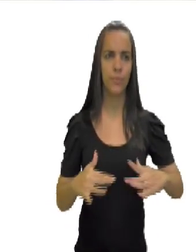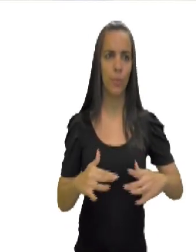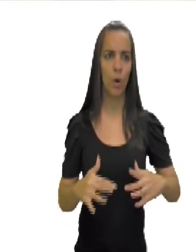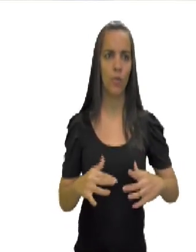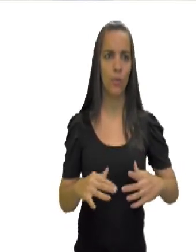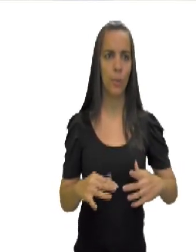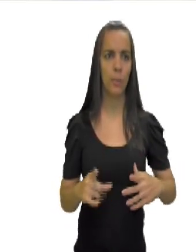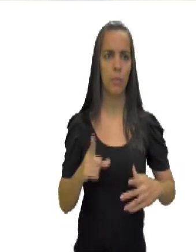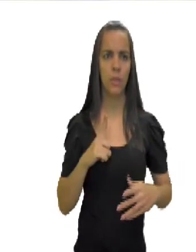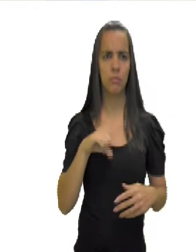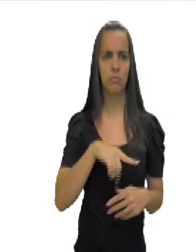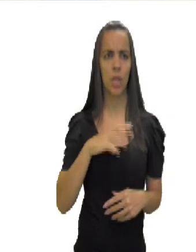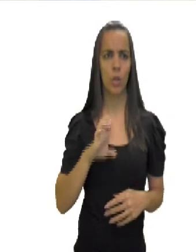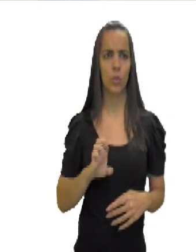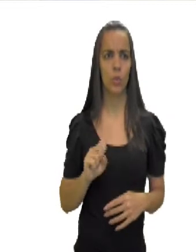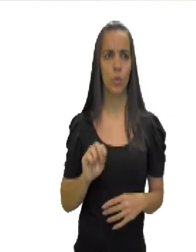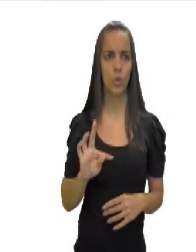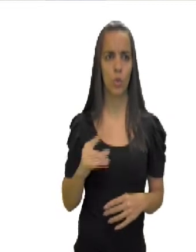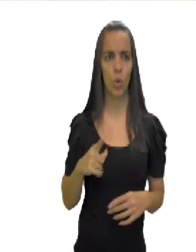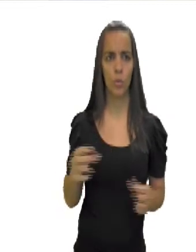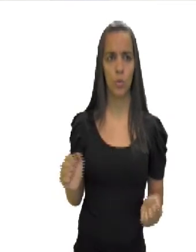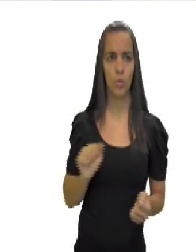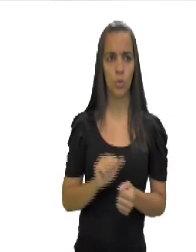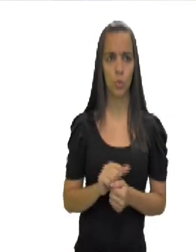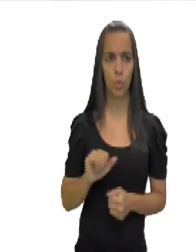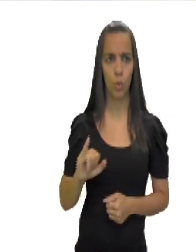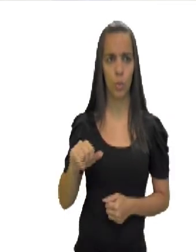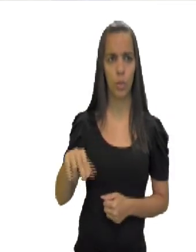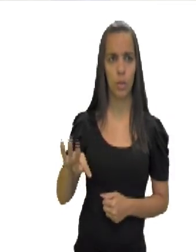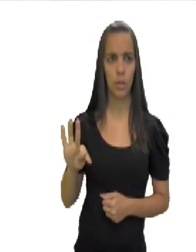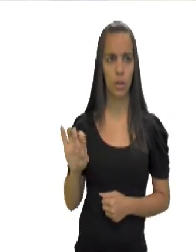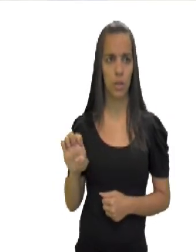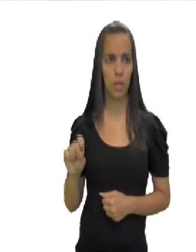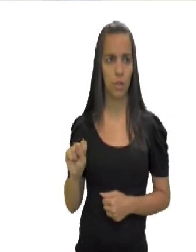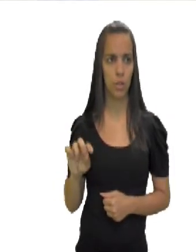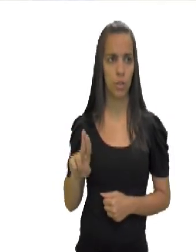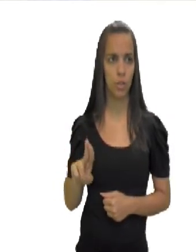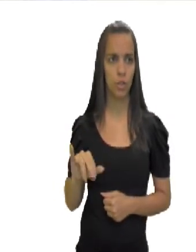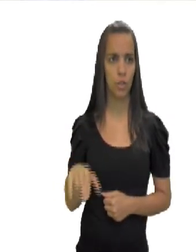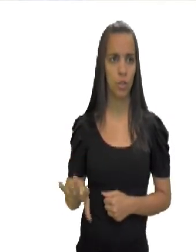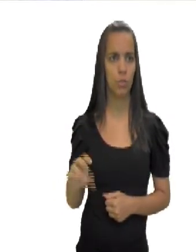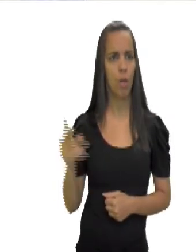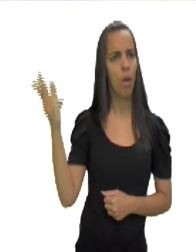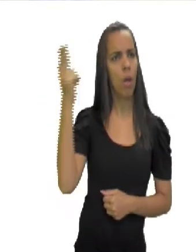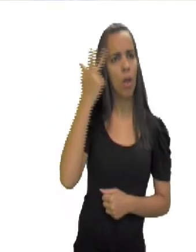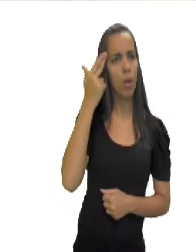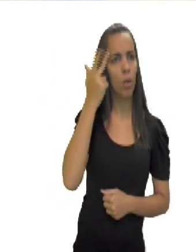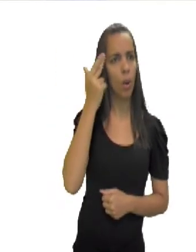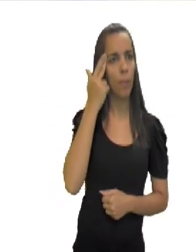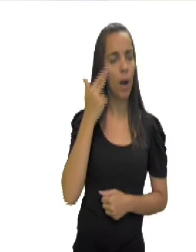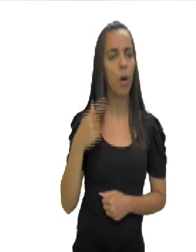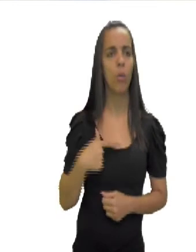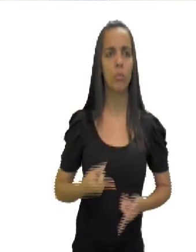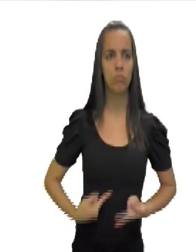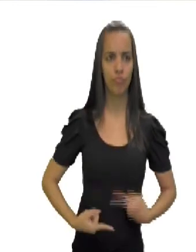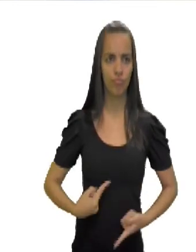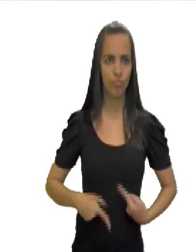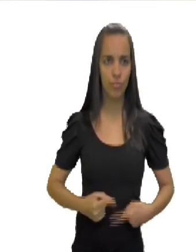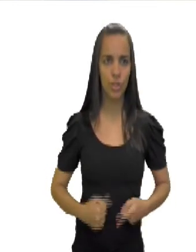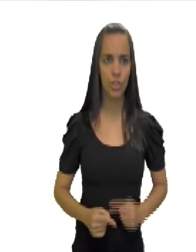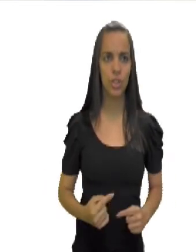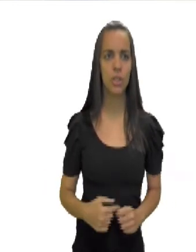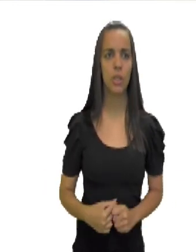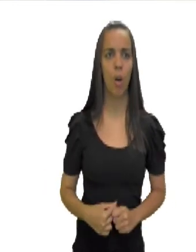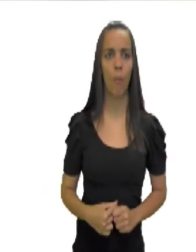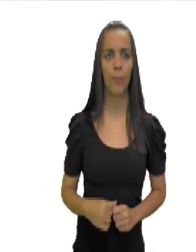do estômago e do intestino. Ou seja, são normais da digestão. Quando a gente fala